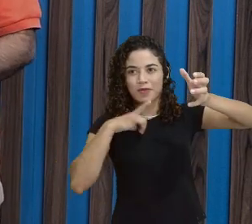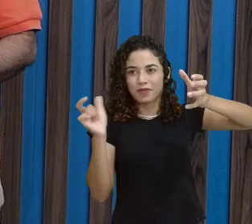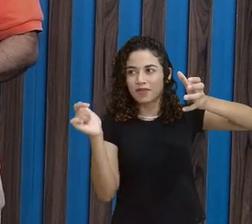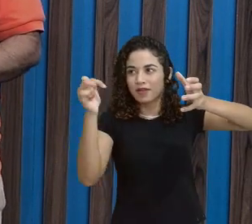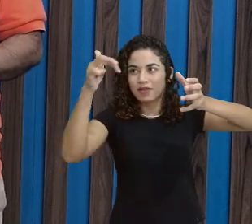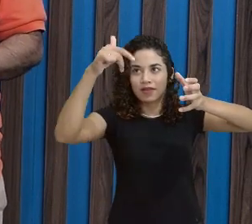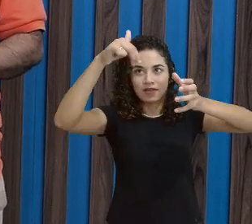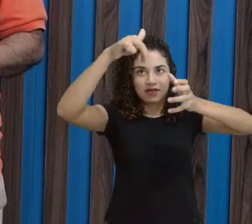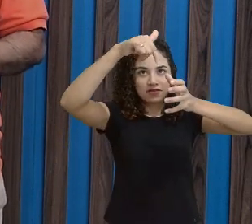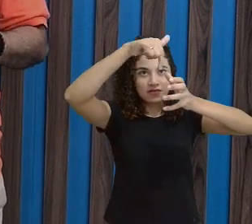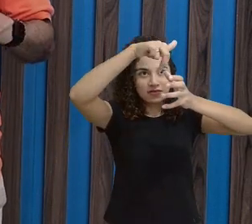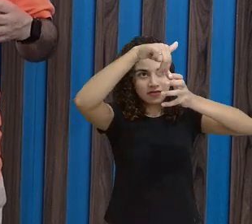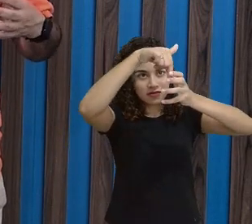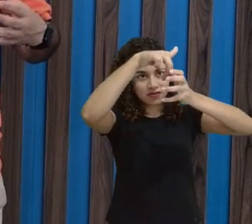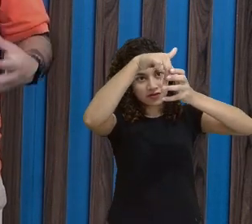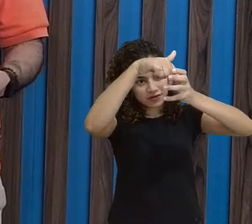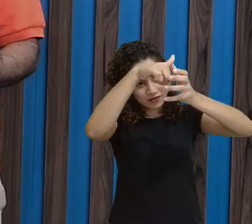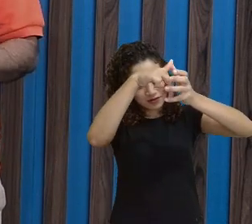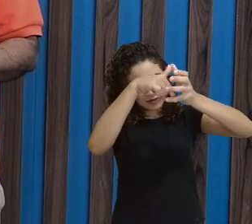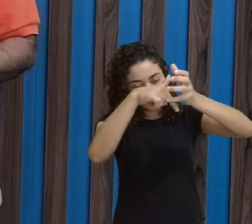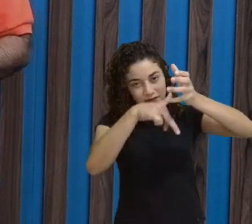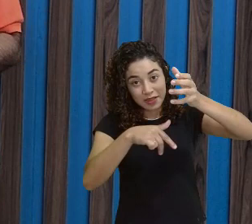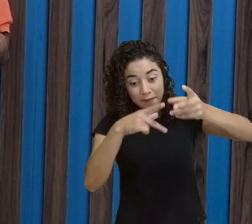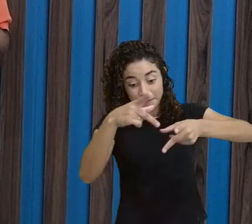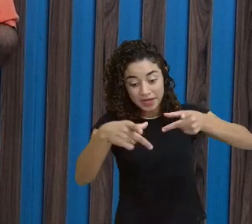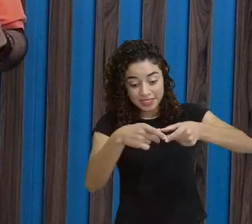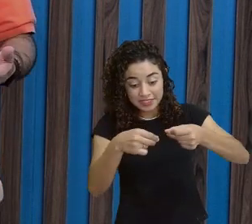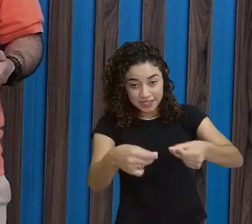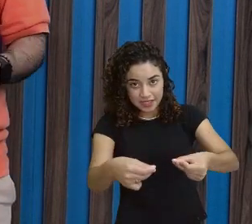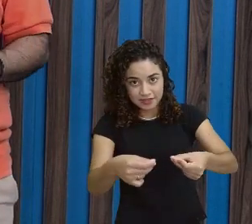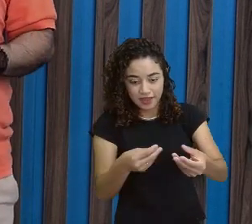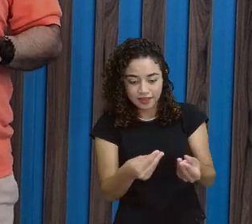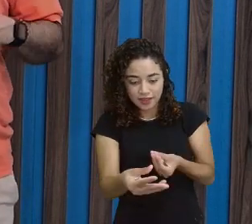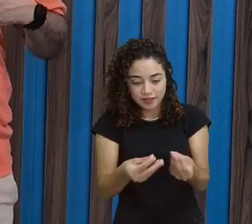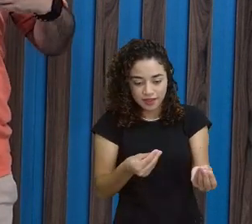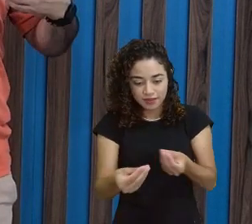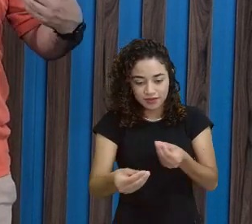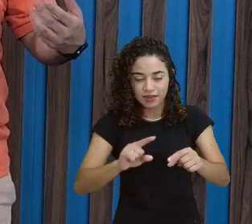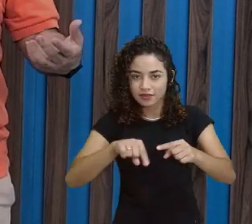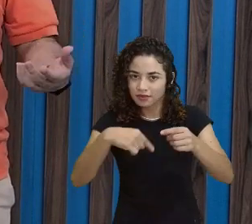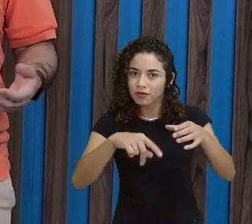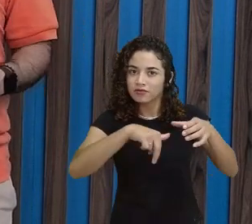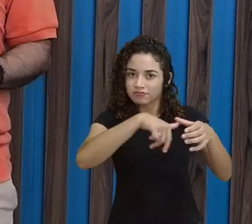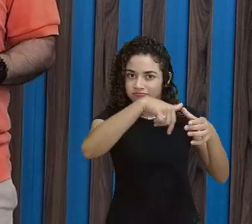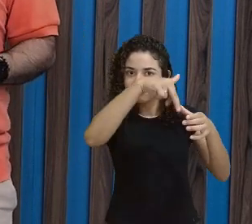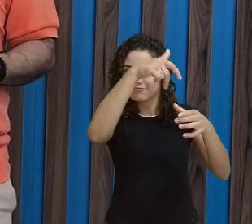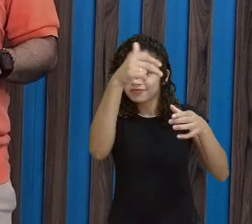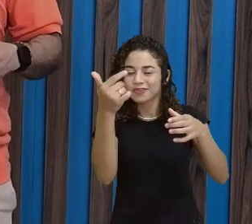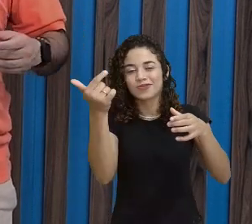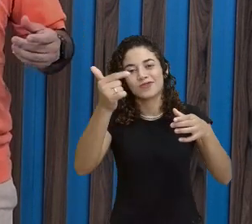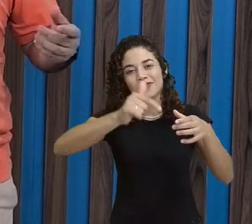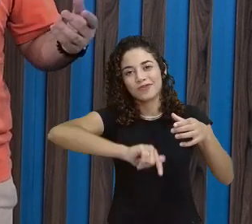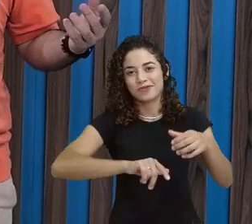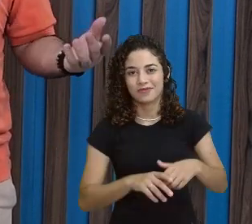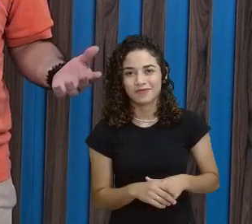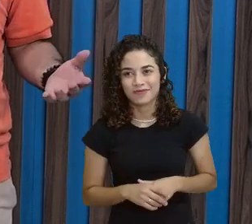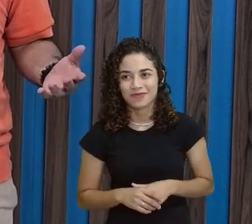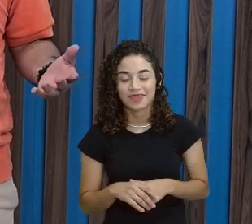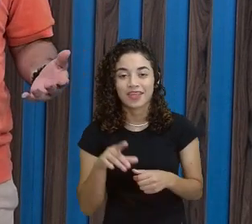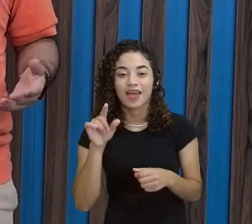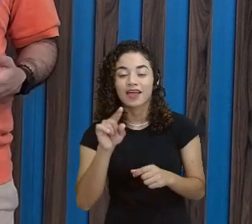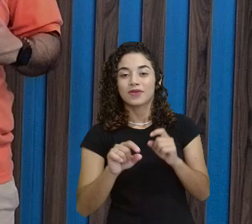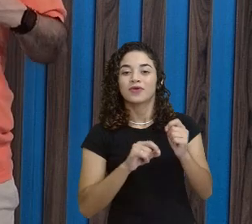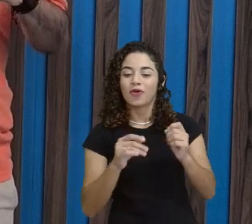casa das pessoas ali e deixa presente para aquelas crianças que se comportaram bem ao longo do